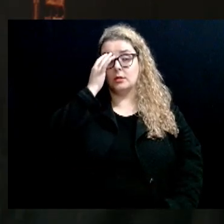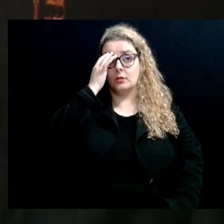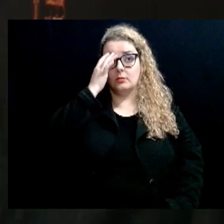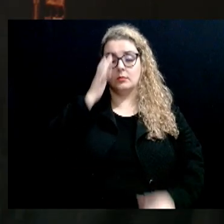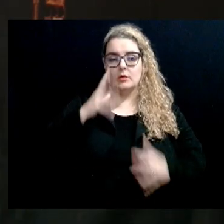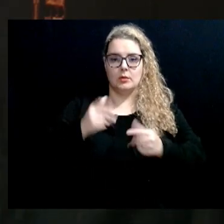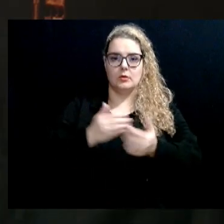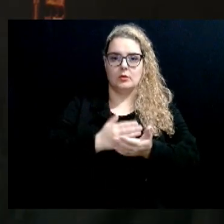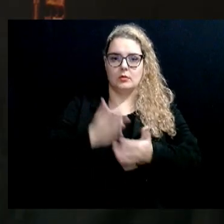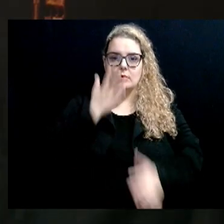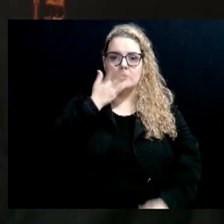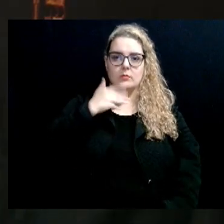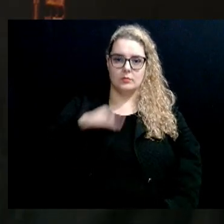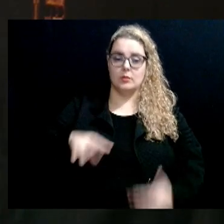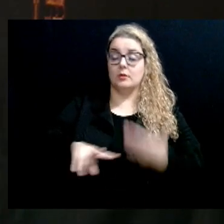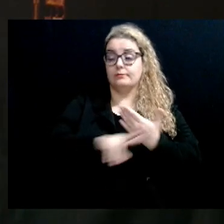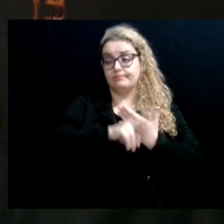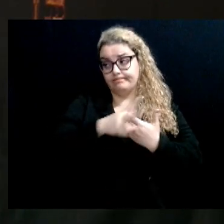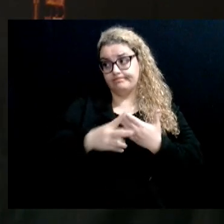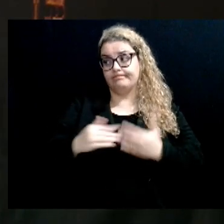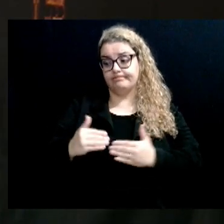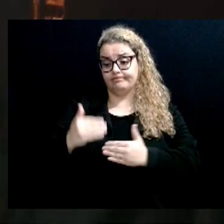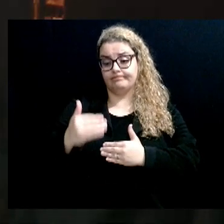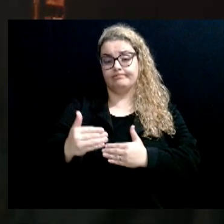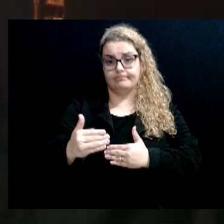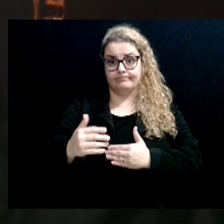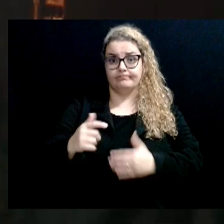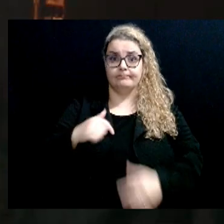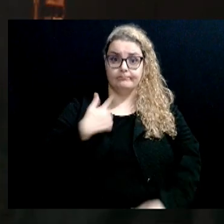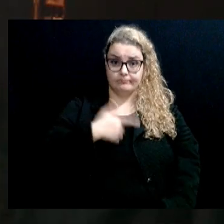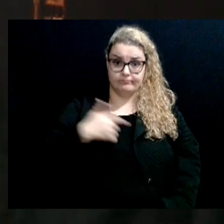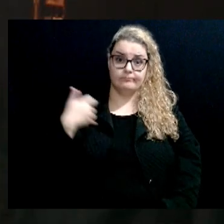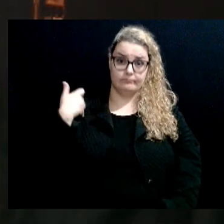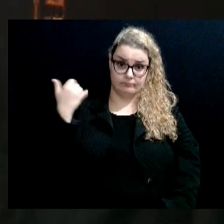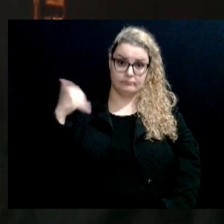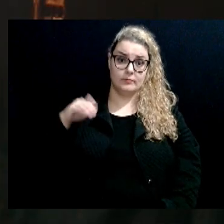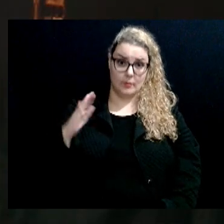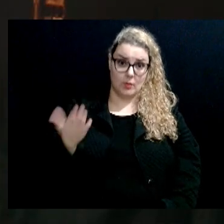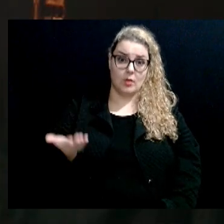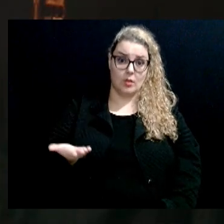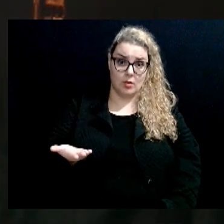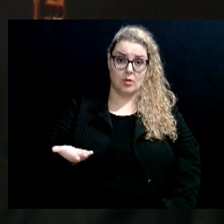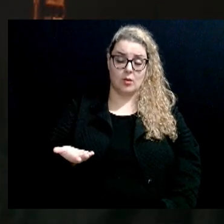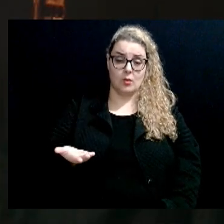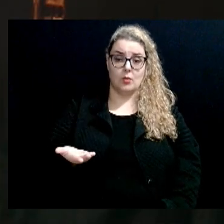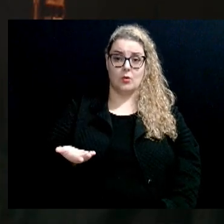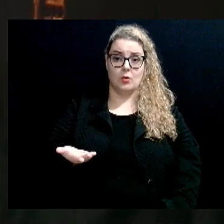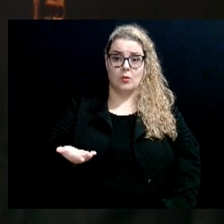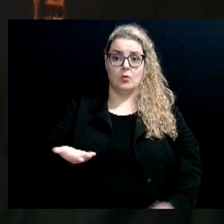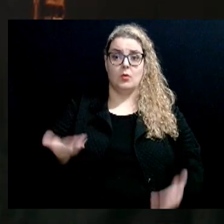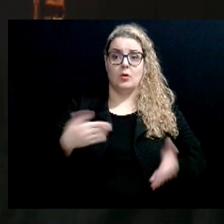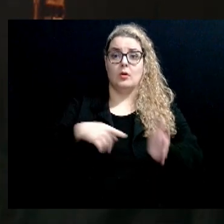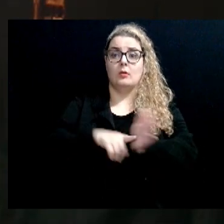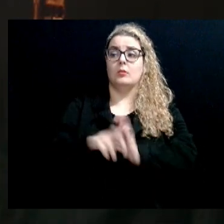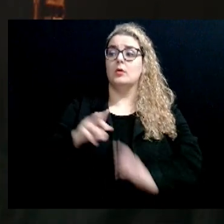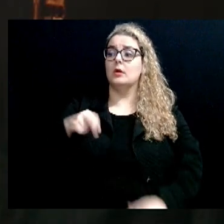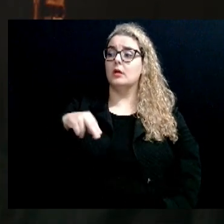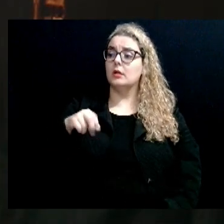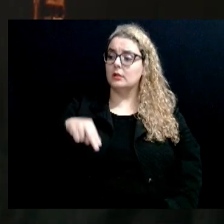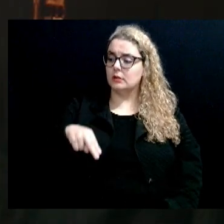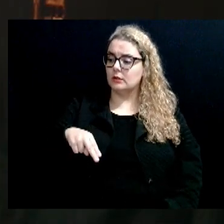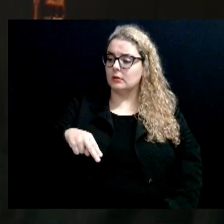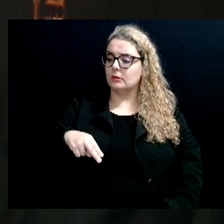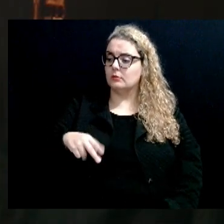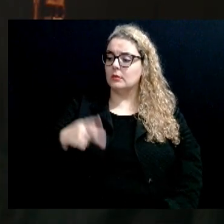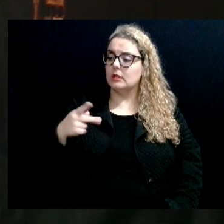vai refletir em nós, adultos, né? Agora, a pergunta é para o Renan, pela sua experiência clínica e